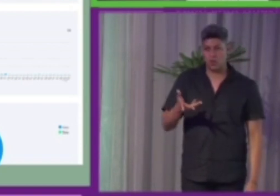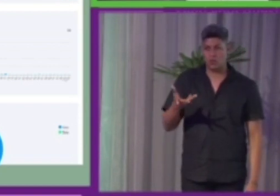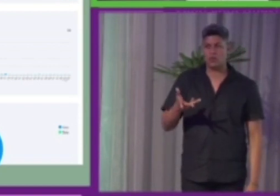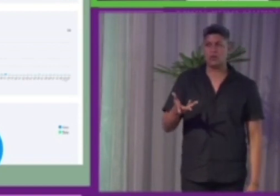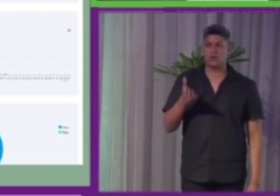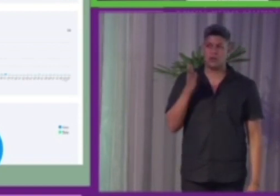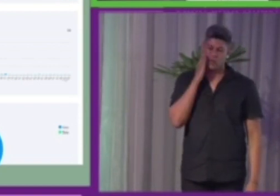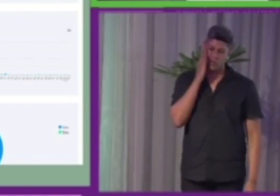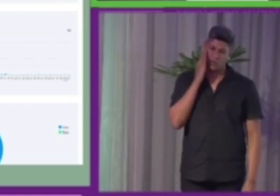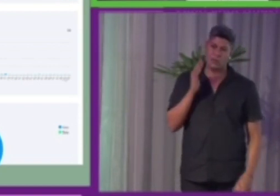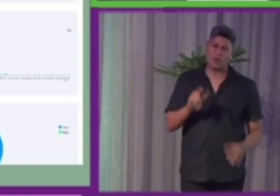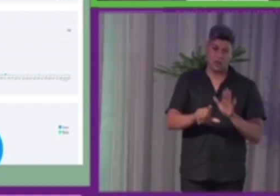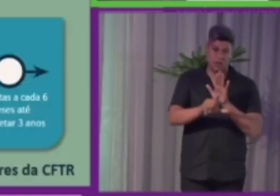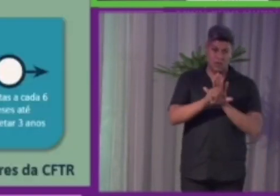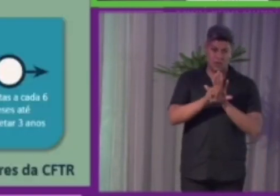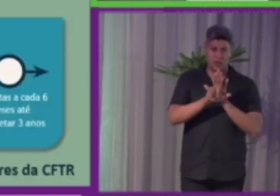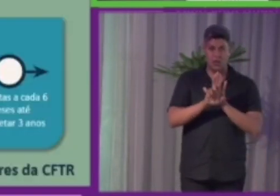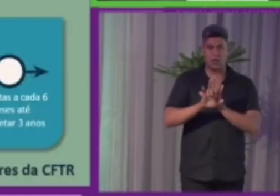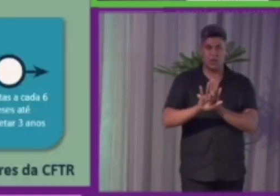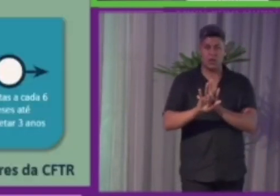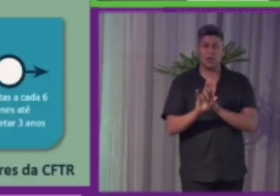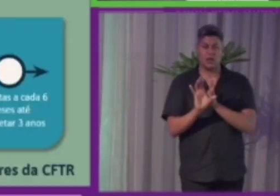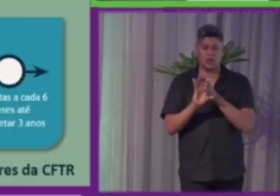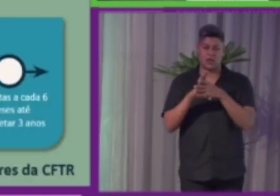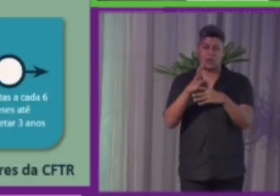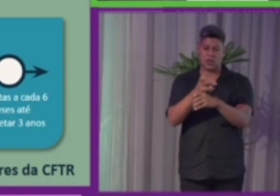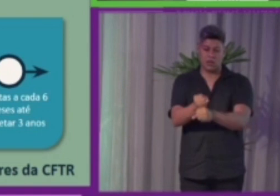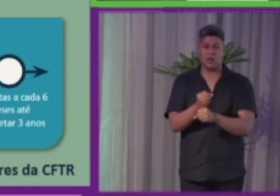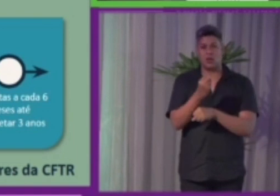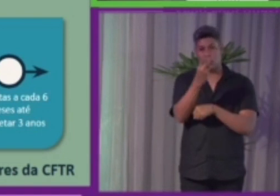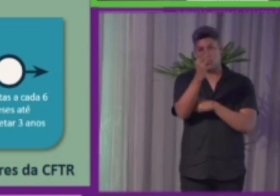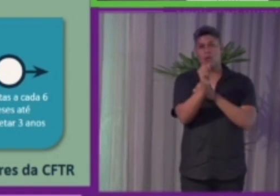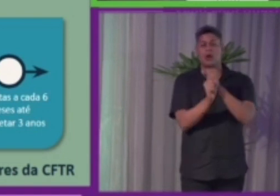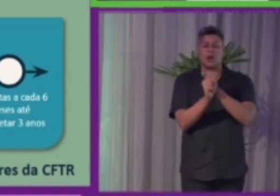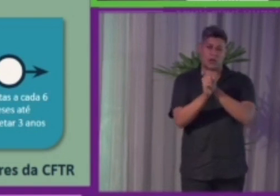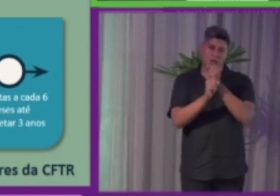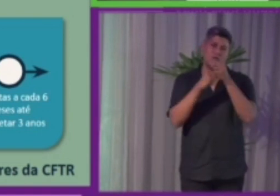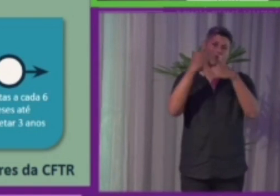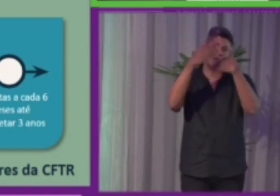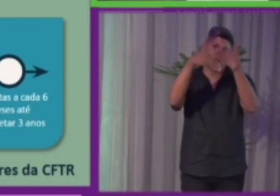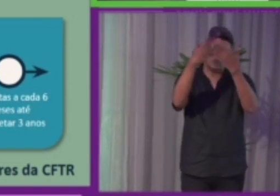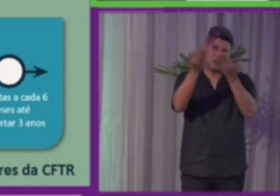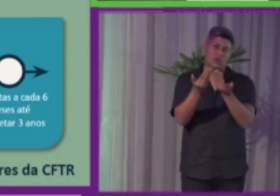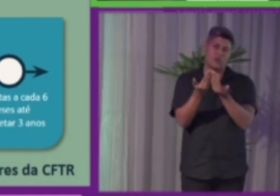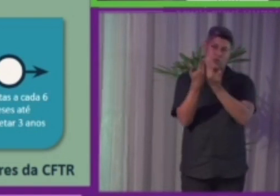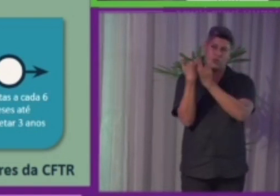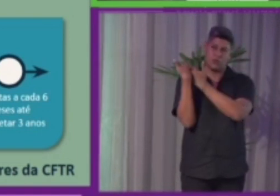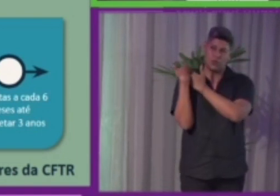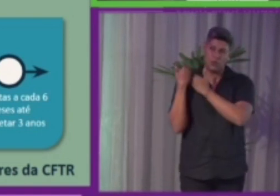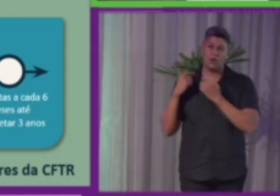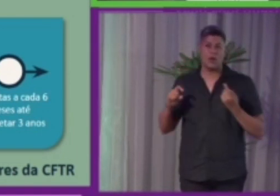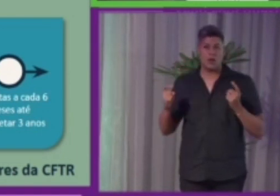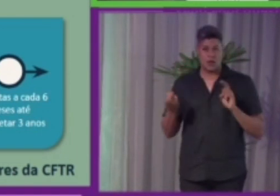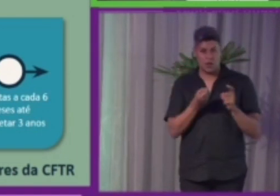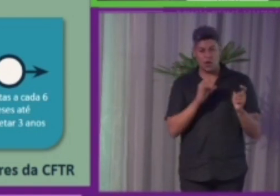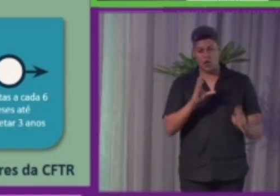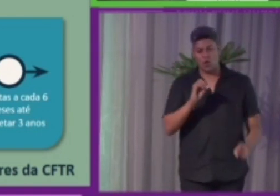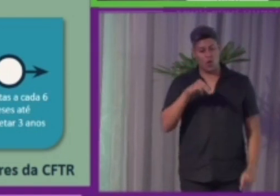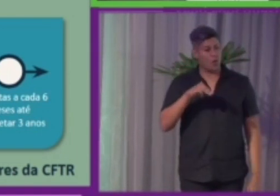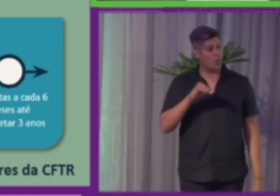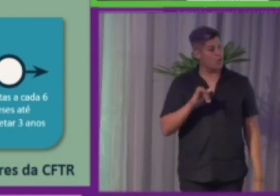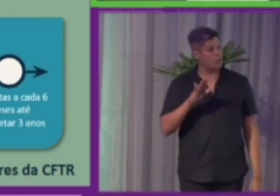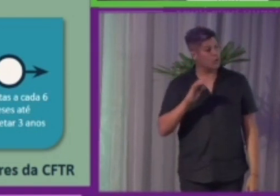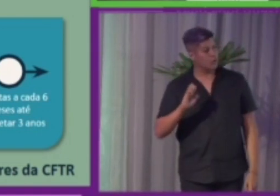de 2 anos, e provavelmente vamos desenvolver, e isso foi um compromisso meu na reunião da Conitec,